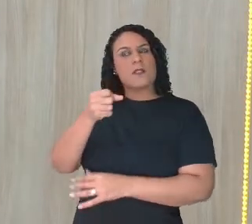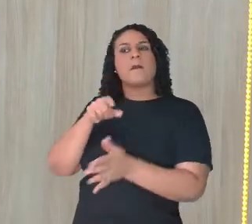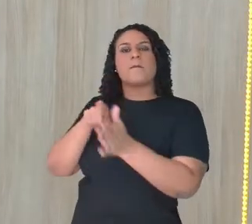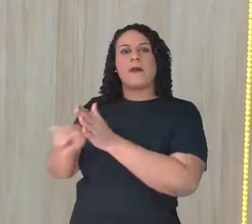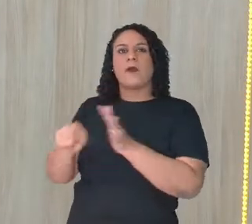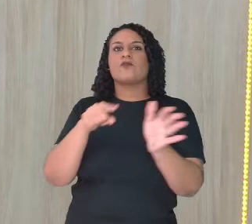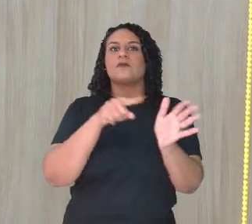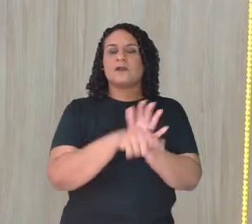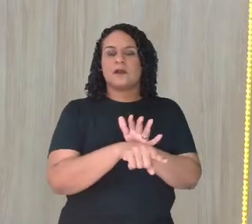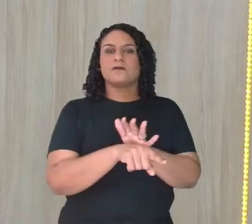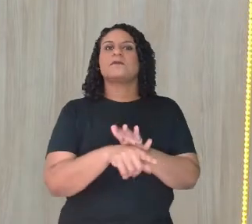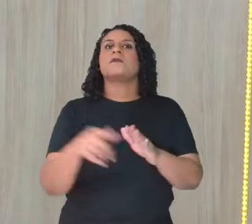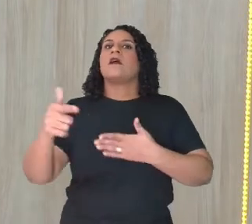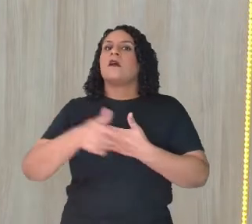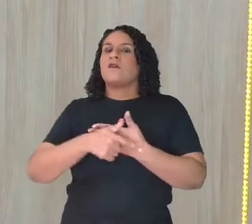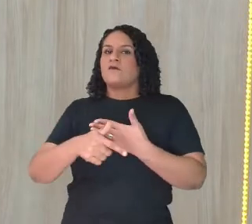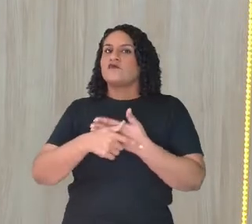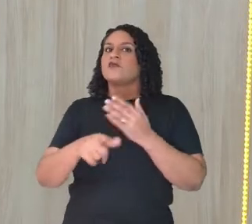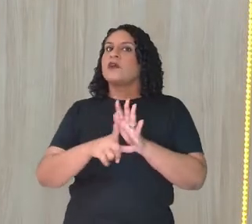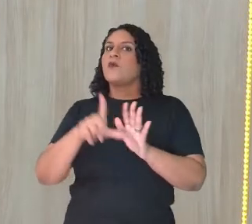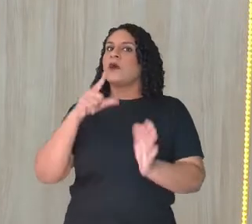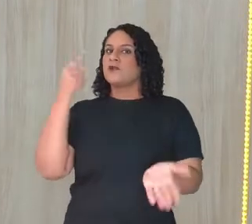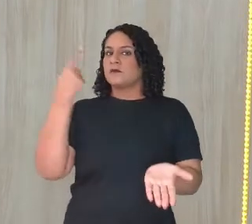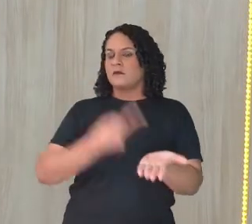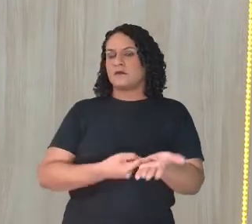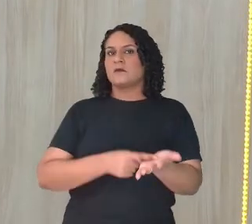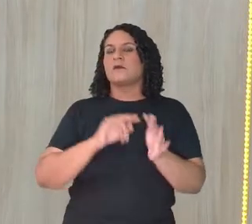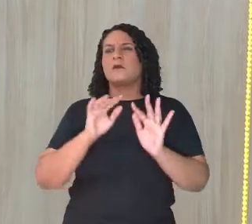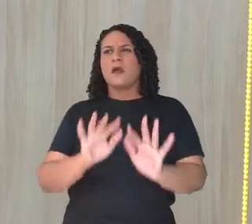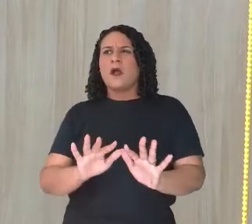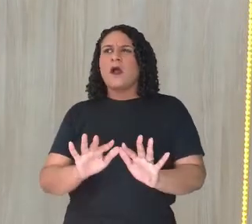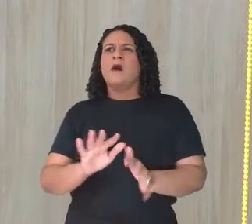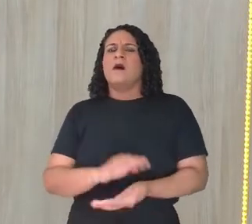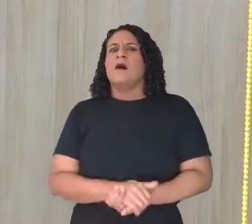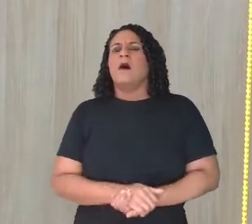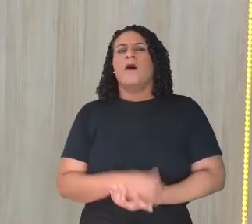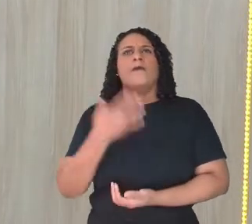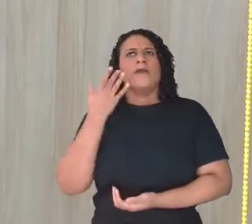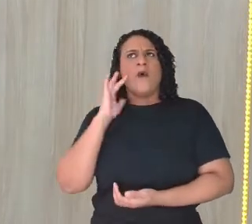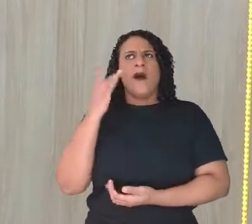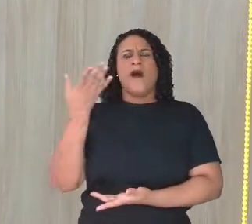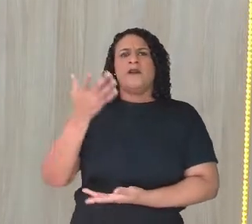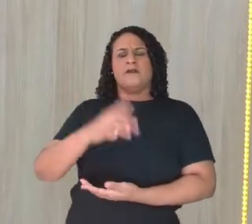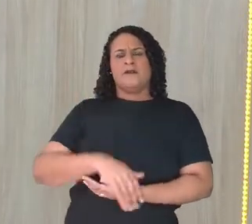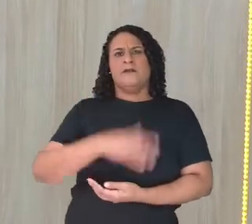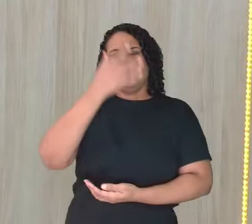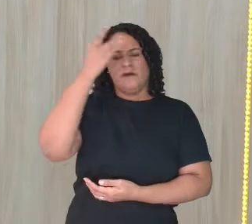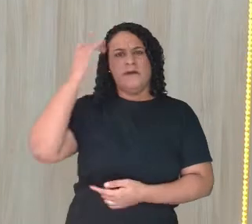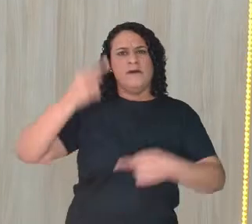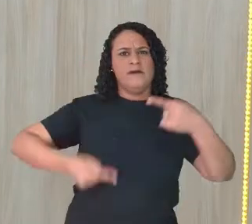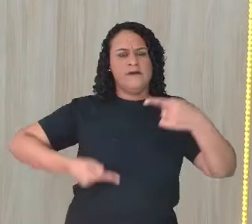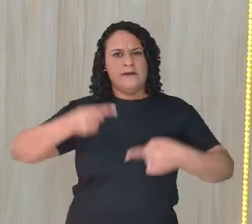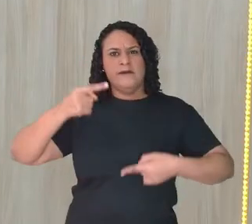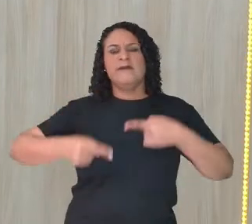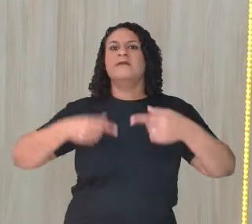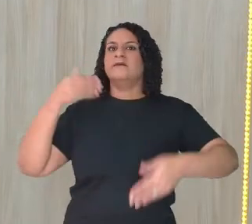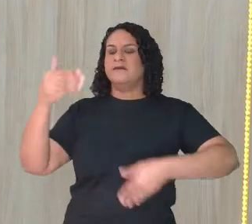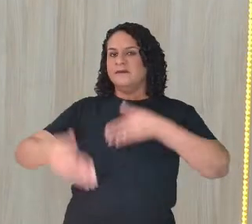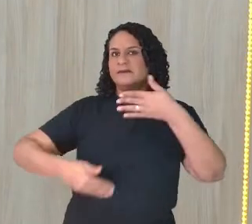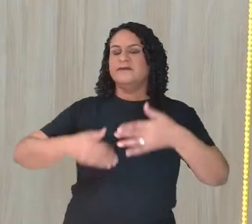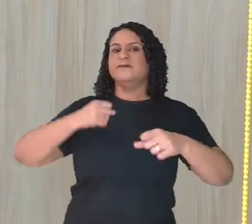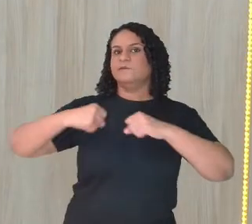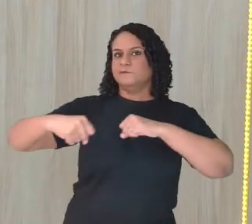Então, existem funções predeterminadas. E não achem que os políticos que vão participar daquele